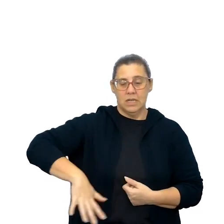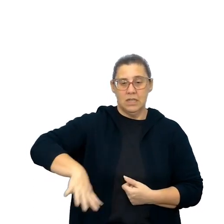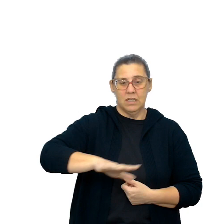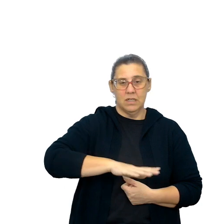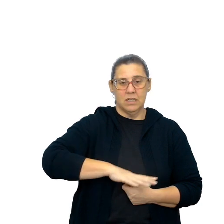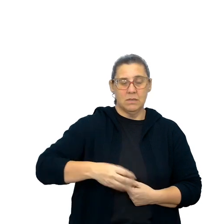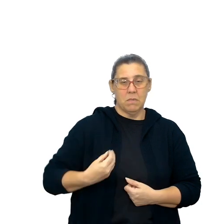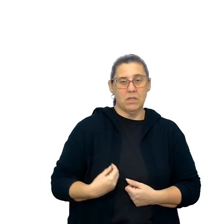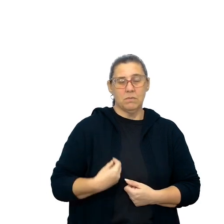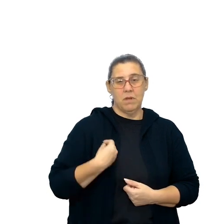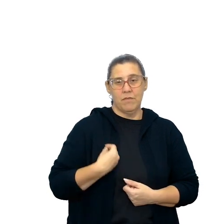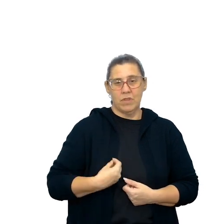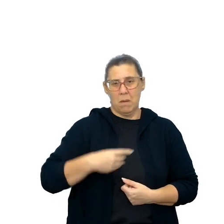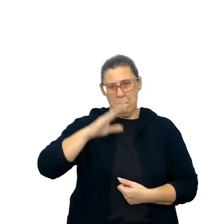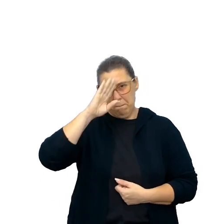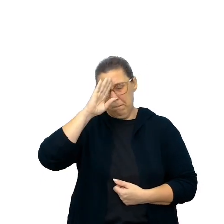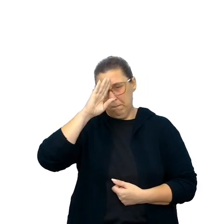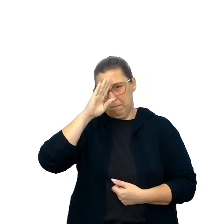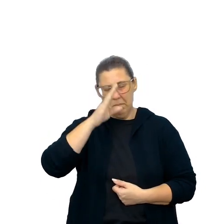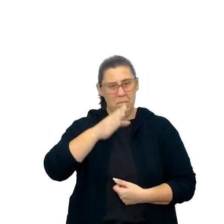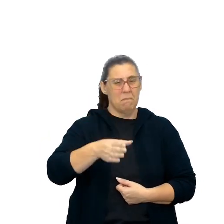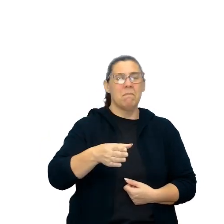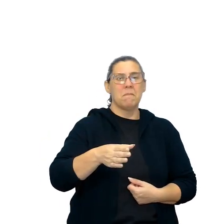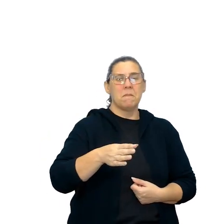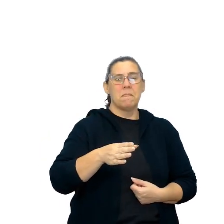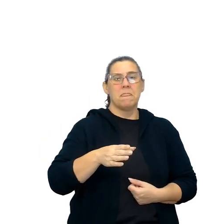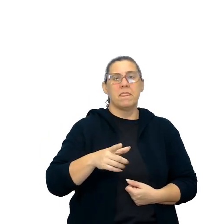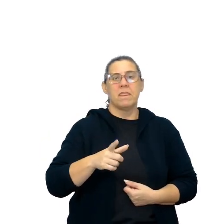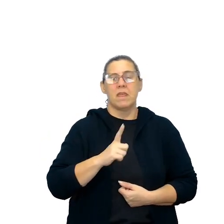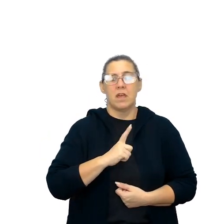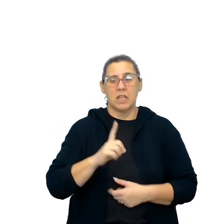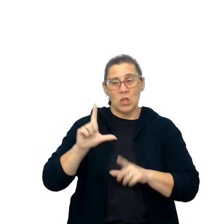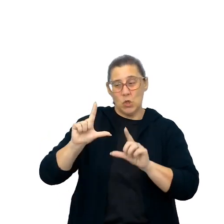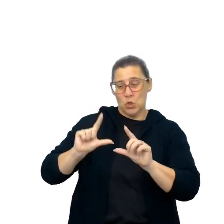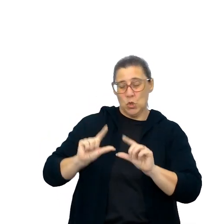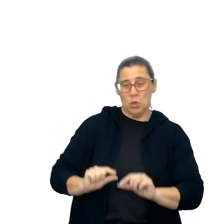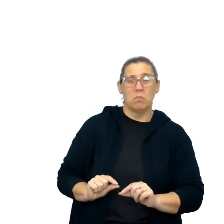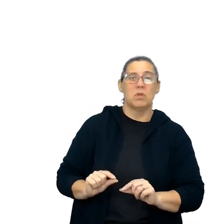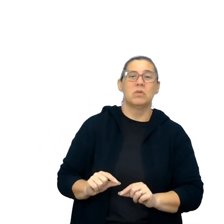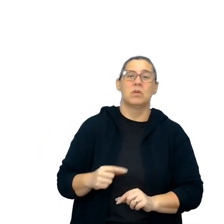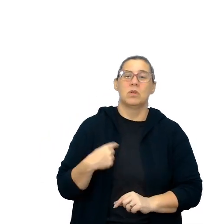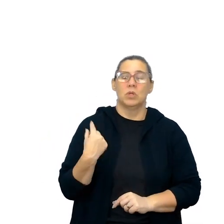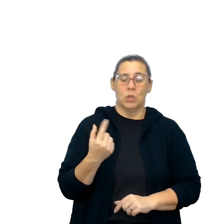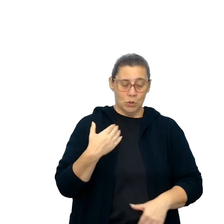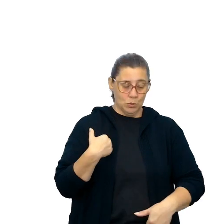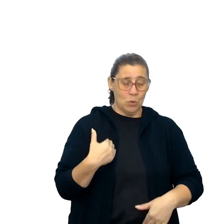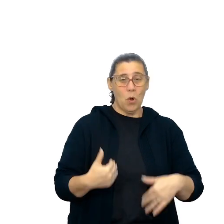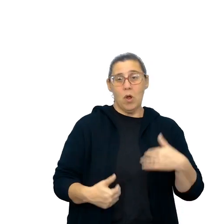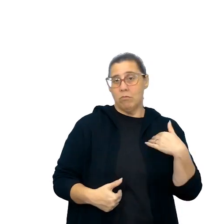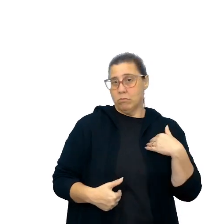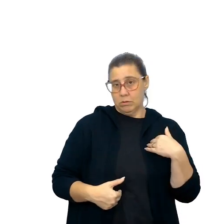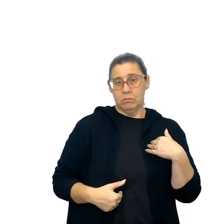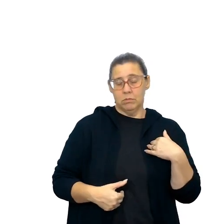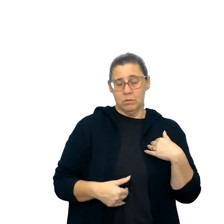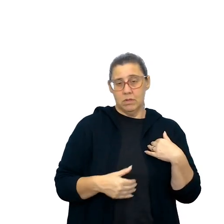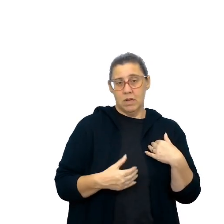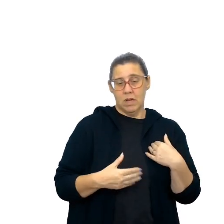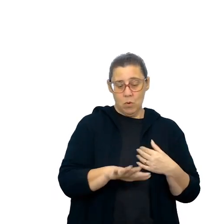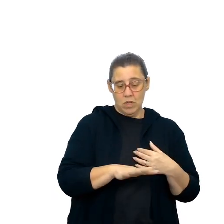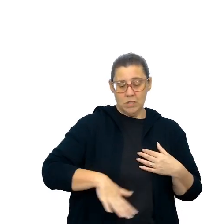vital fundamental, né, que está reduzido inicialmente ao nosso corpo, né, ao nosso